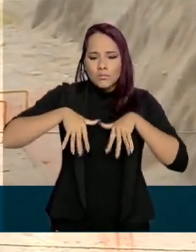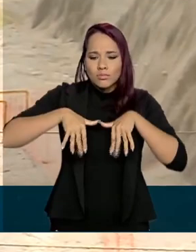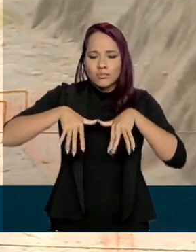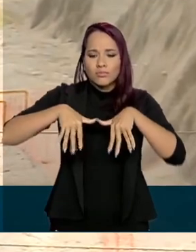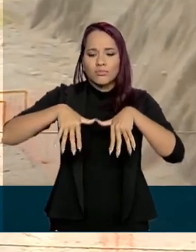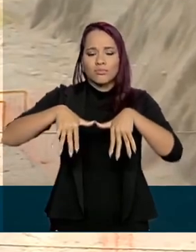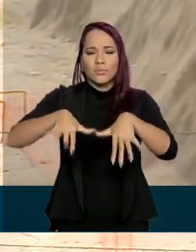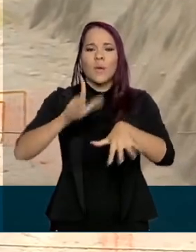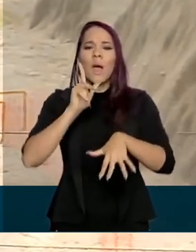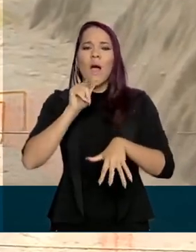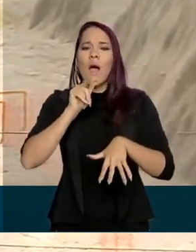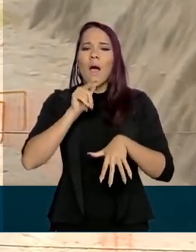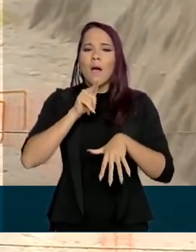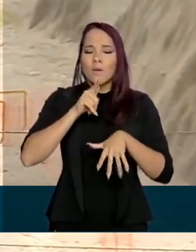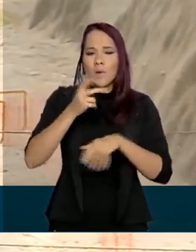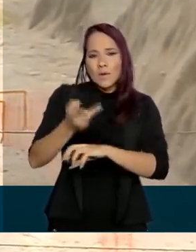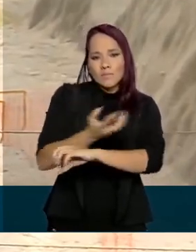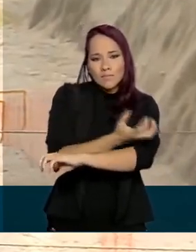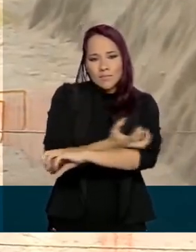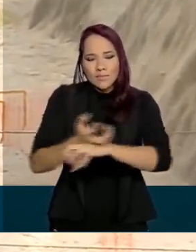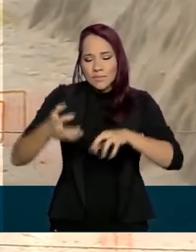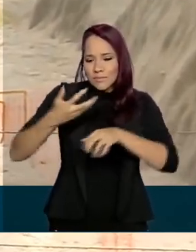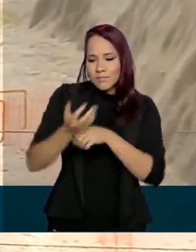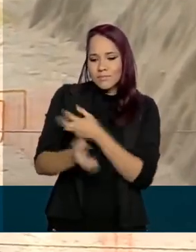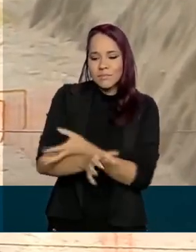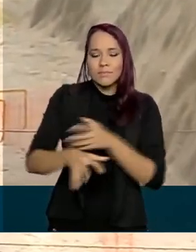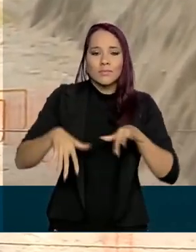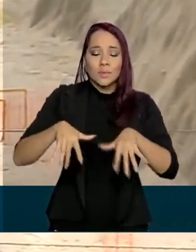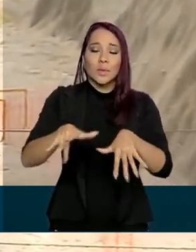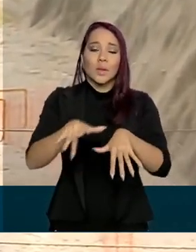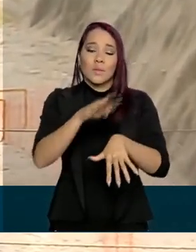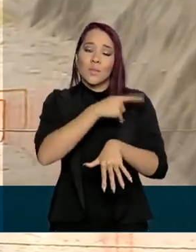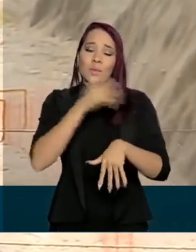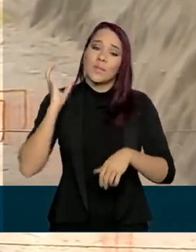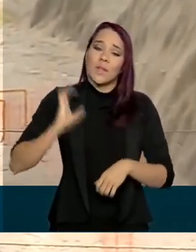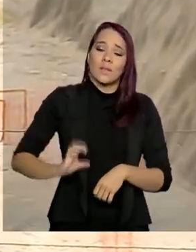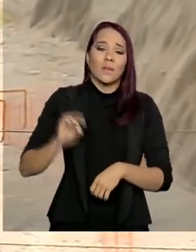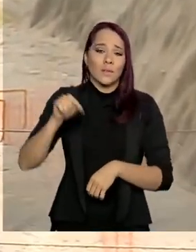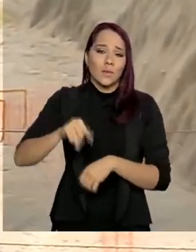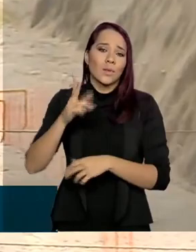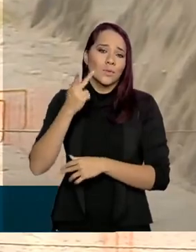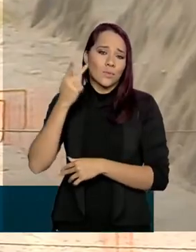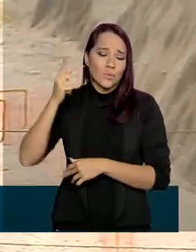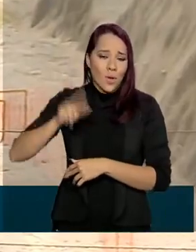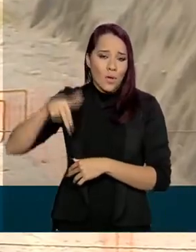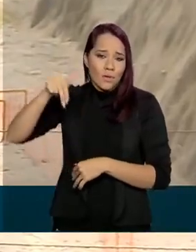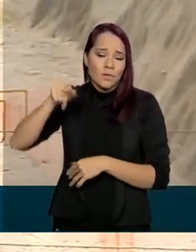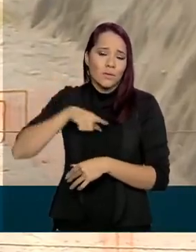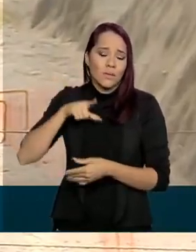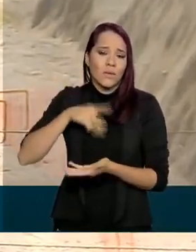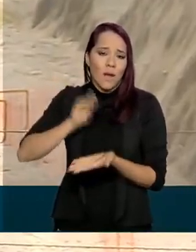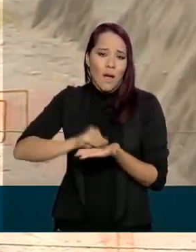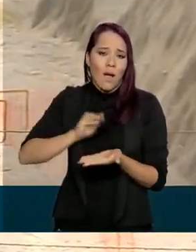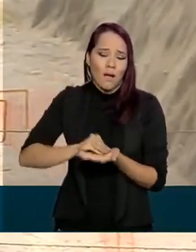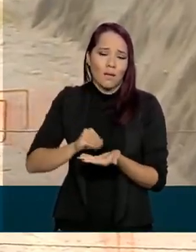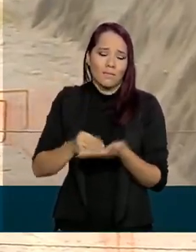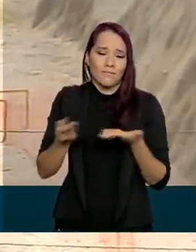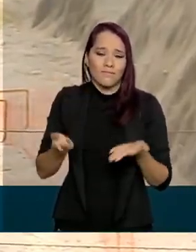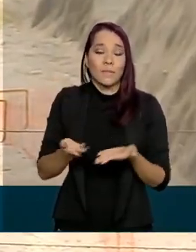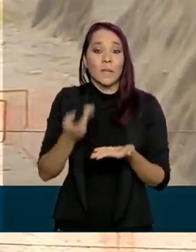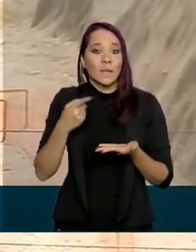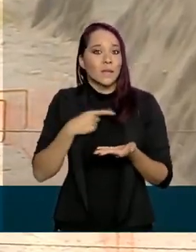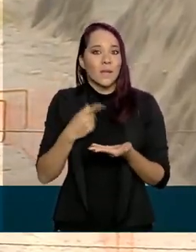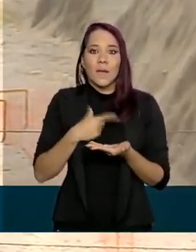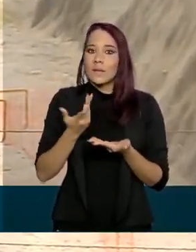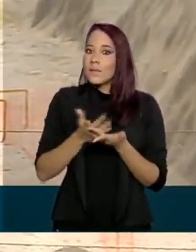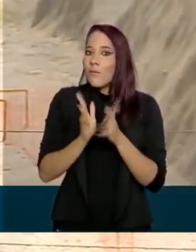levar água para casa do cidadão nordestino aqui que sempre teve carência disso e é uma novela enorme